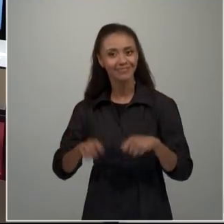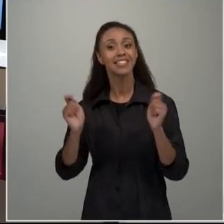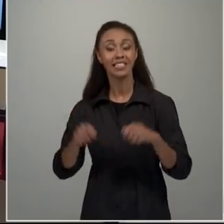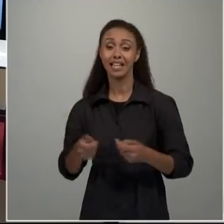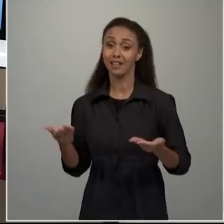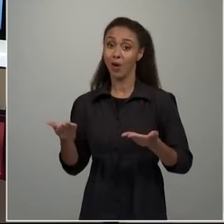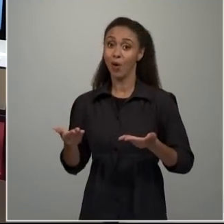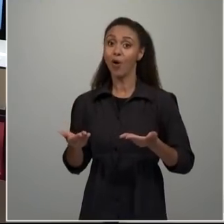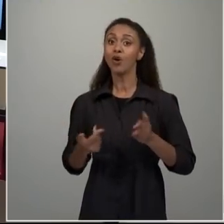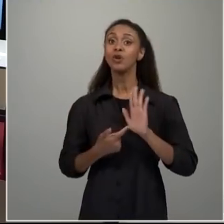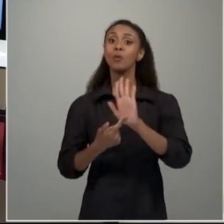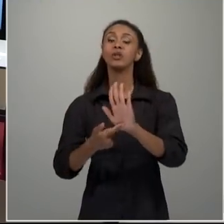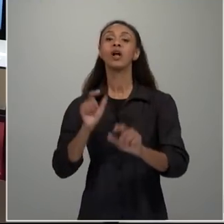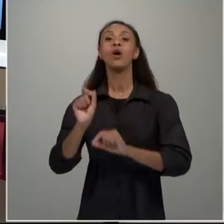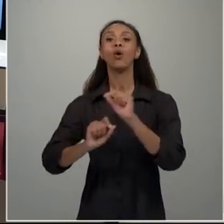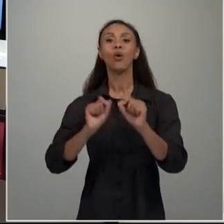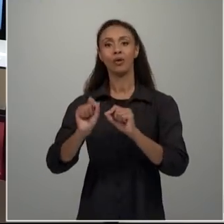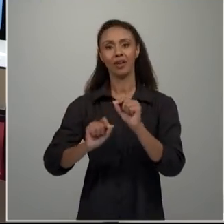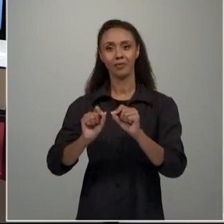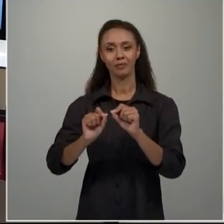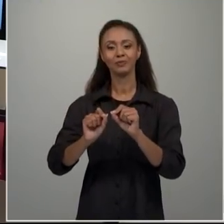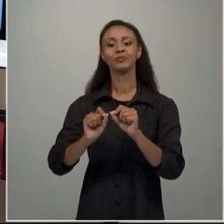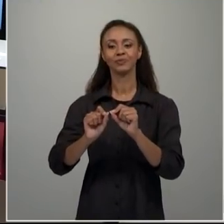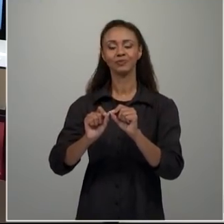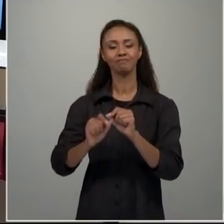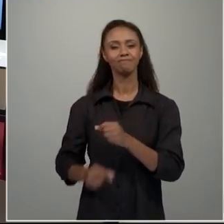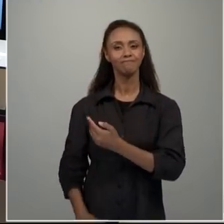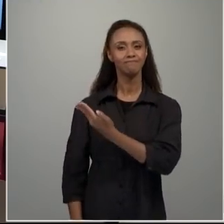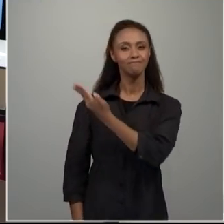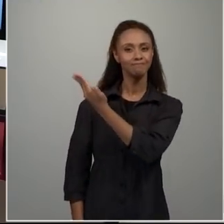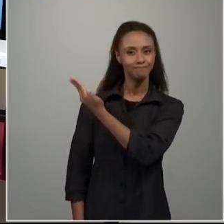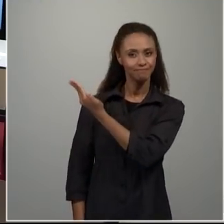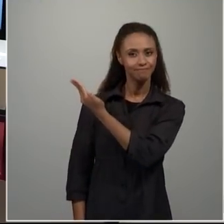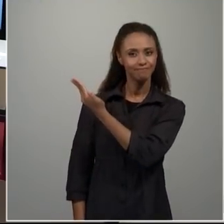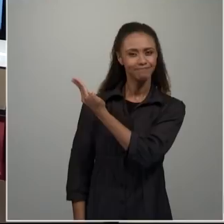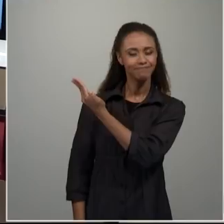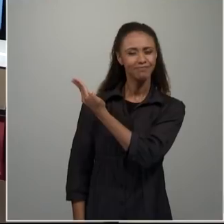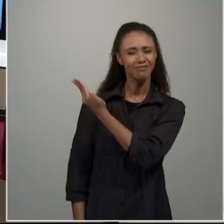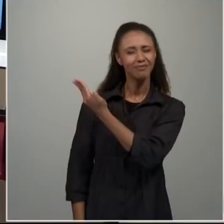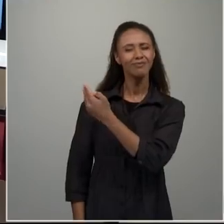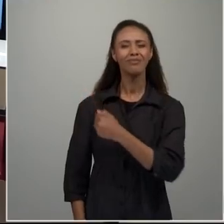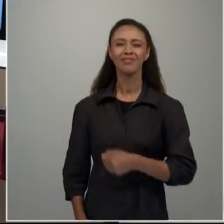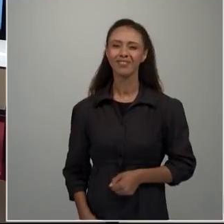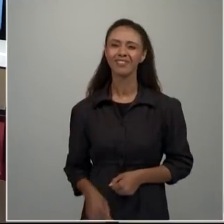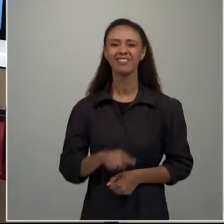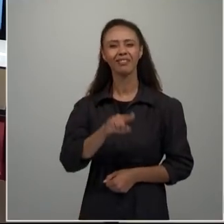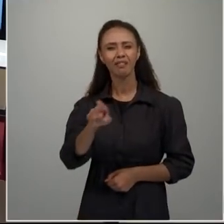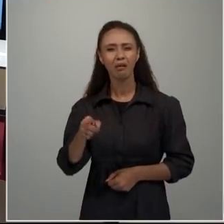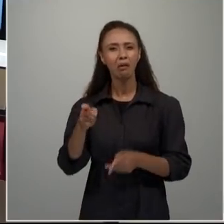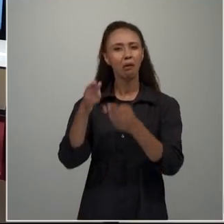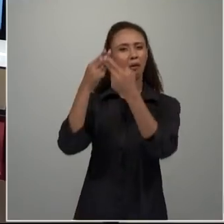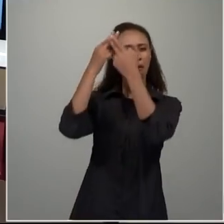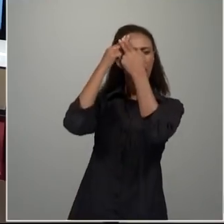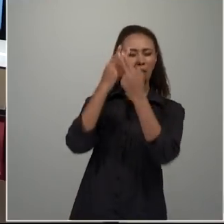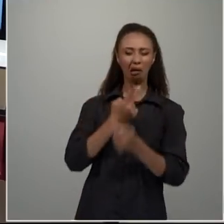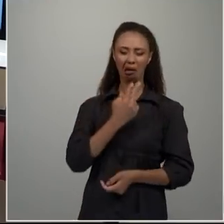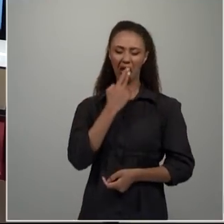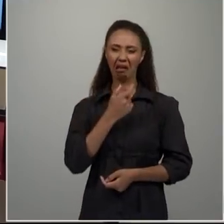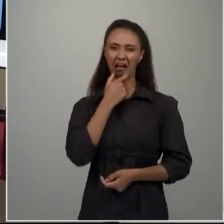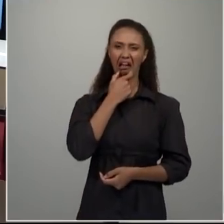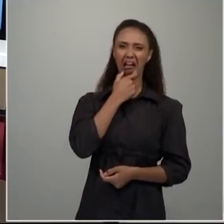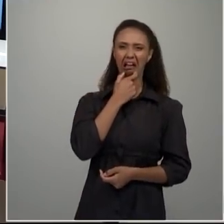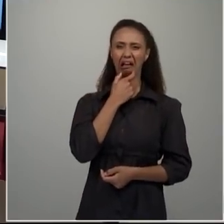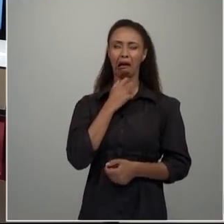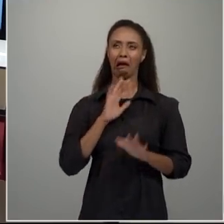que eu venho aqui que é o fimc em audição e the box vão tirar um pouco dessas nossas amarras com a língua eu